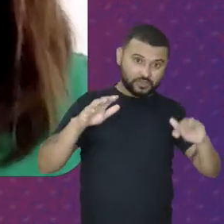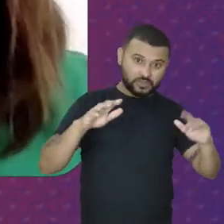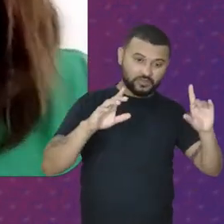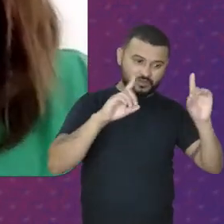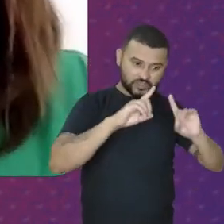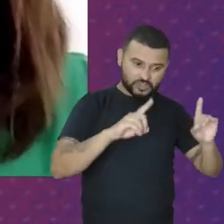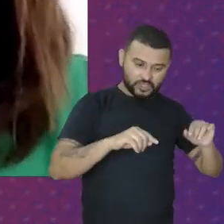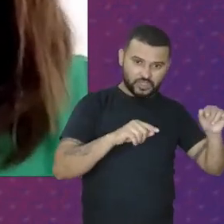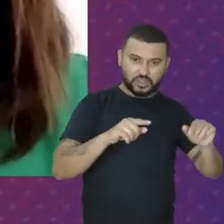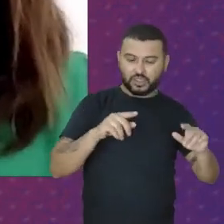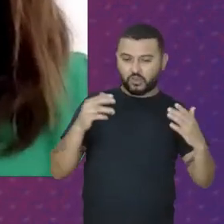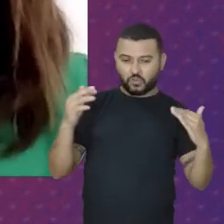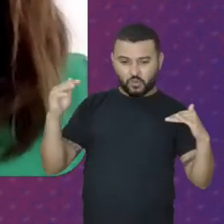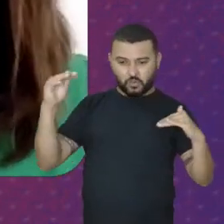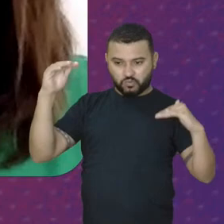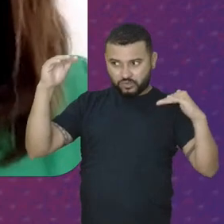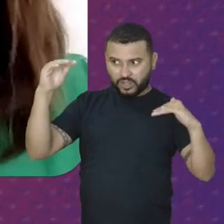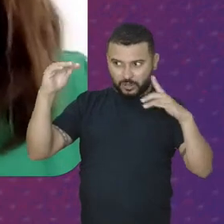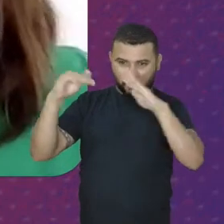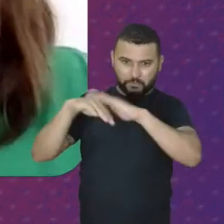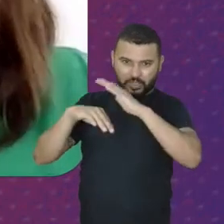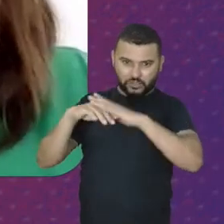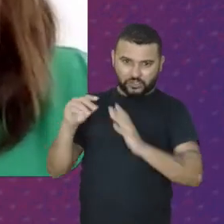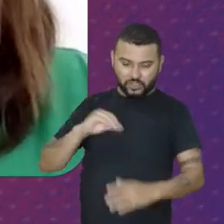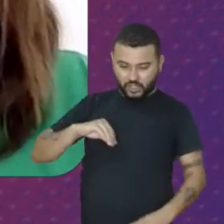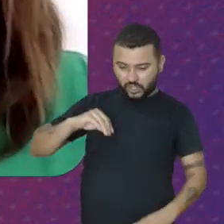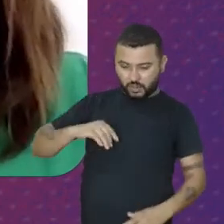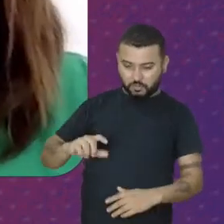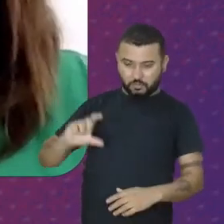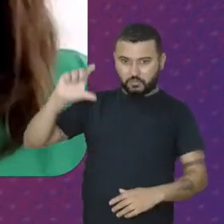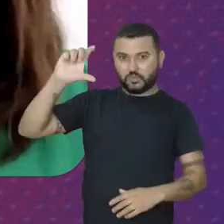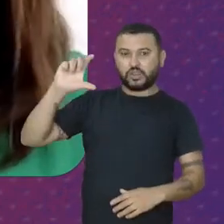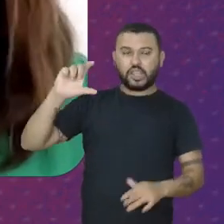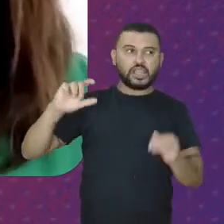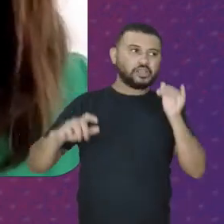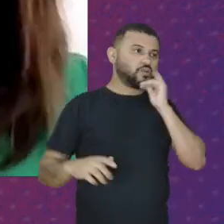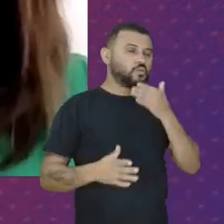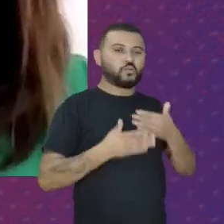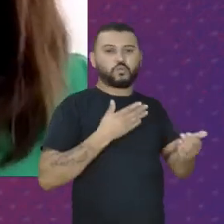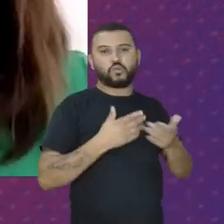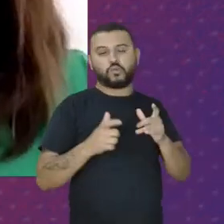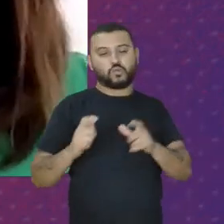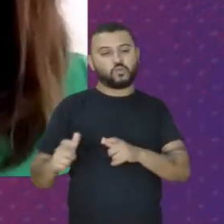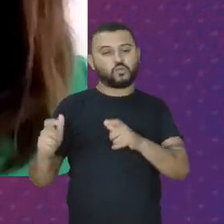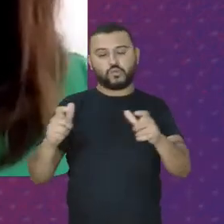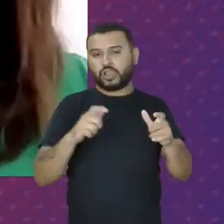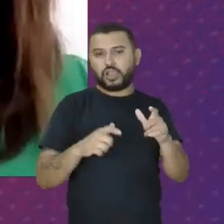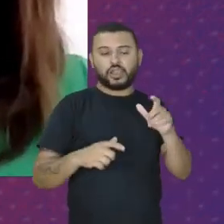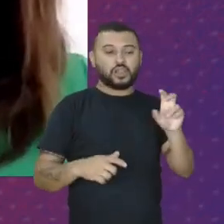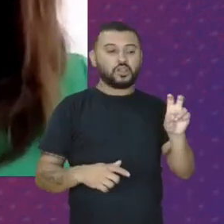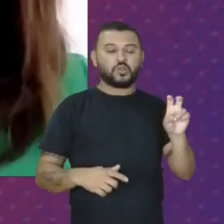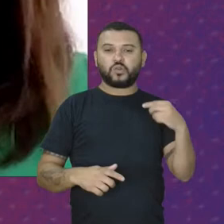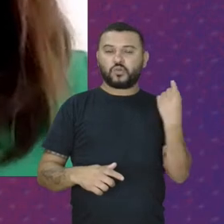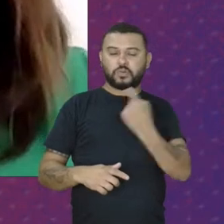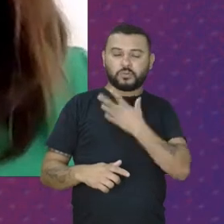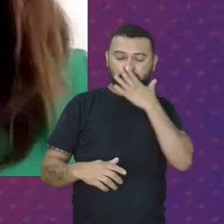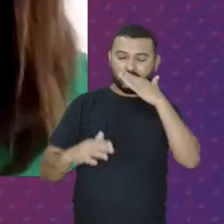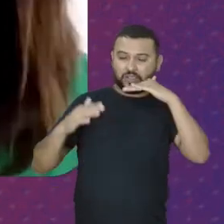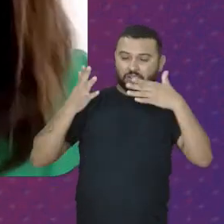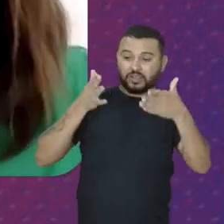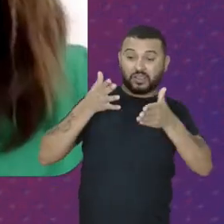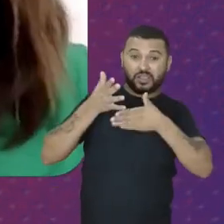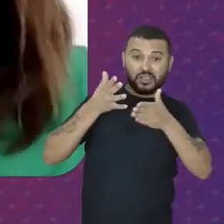mesmo nível social nosso, seja ele qual for o nível, é 50%